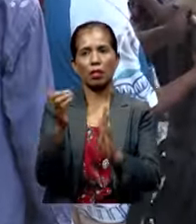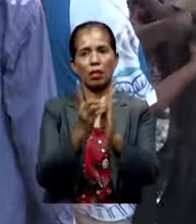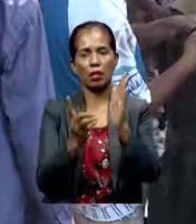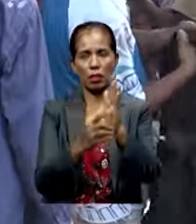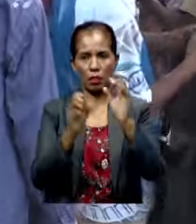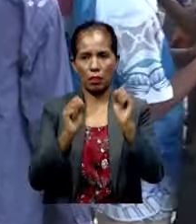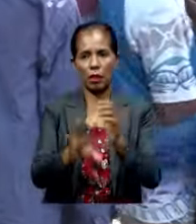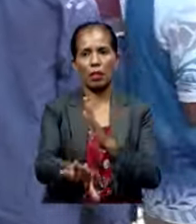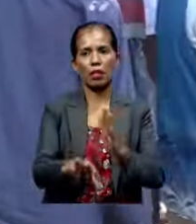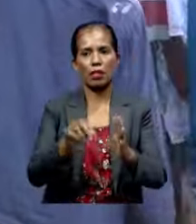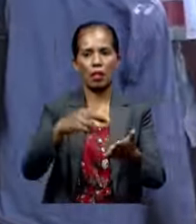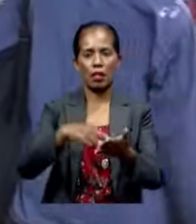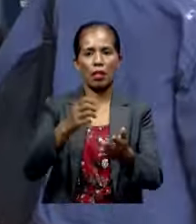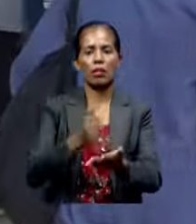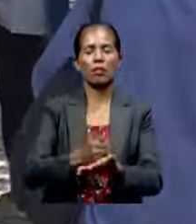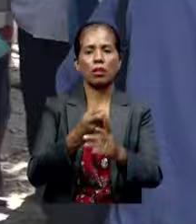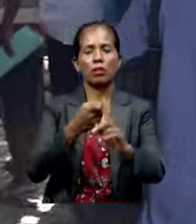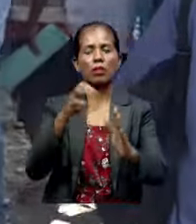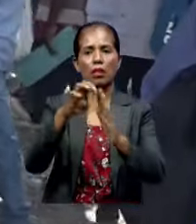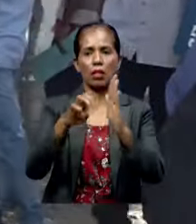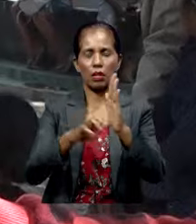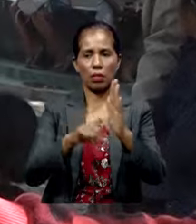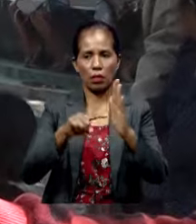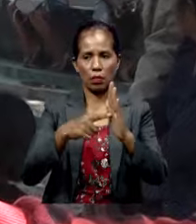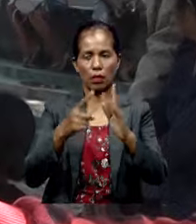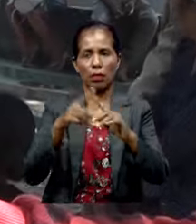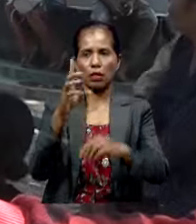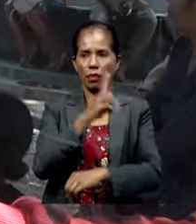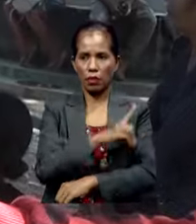Bele Retan, apoio russo Estado. Começa hoje, né?